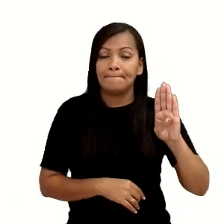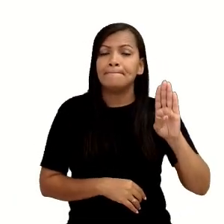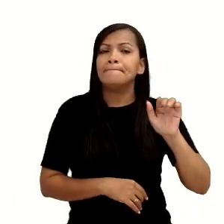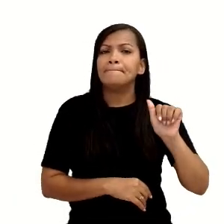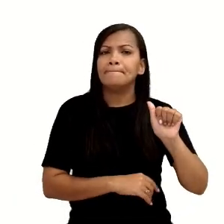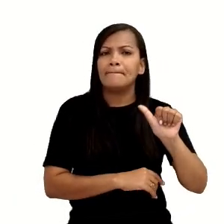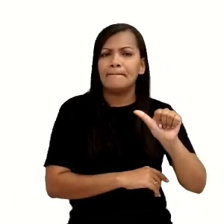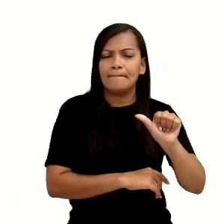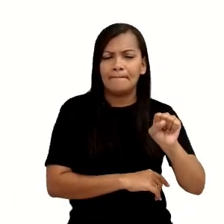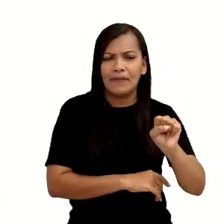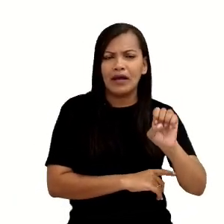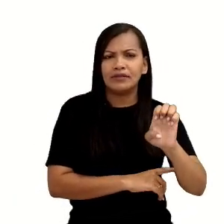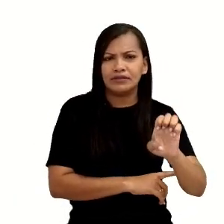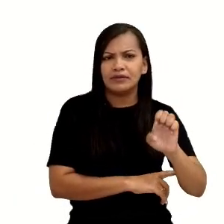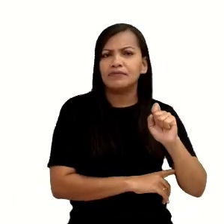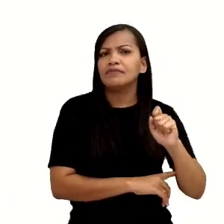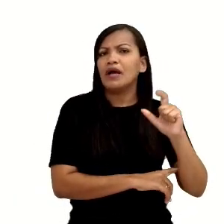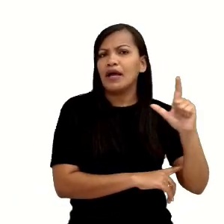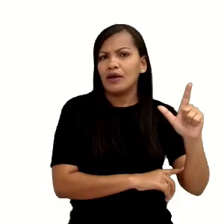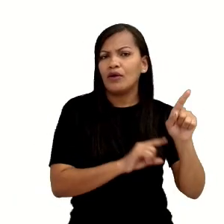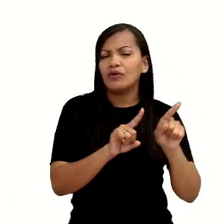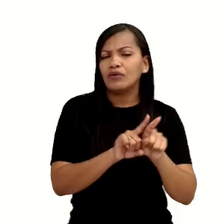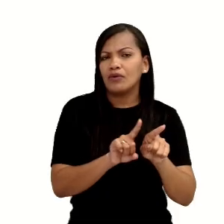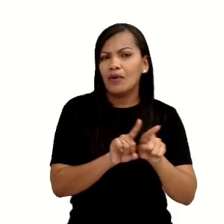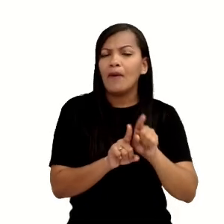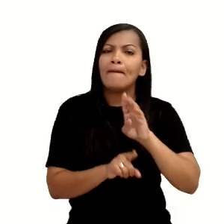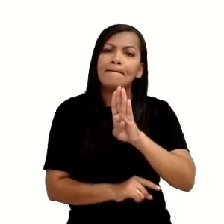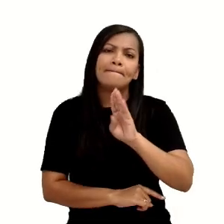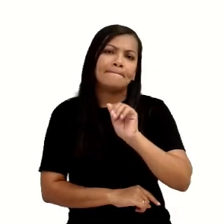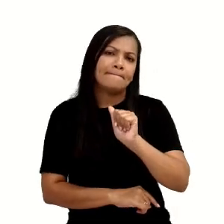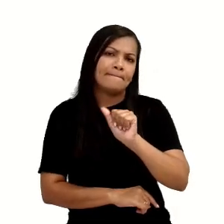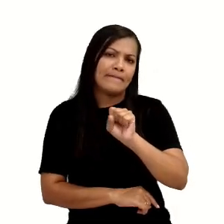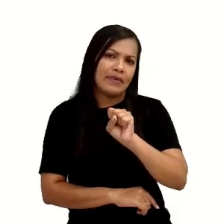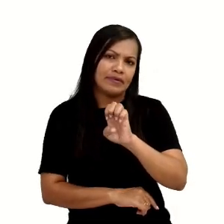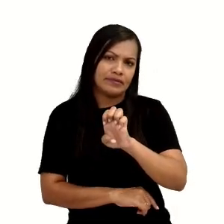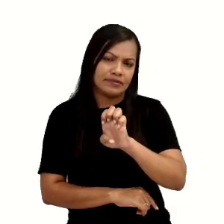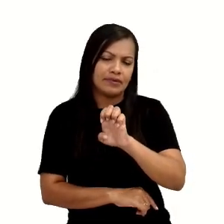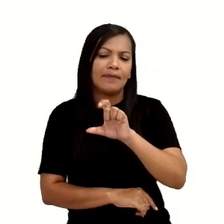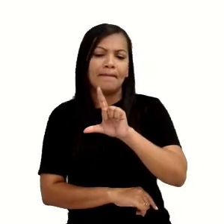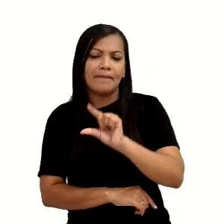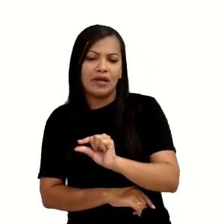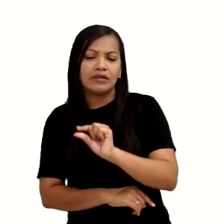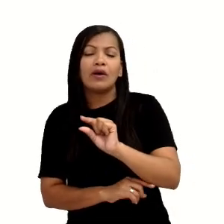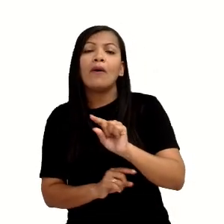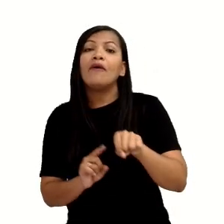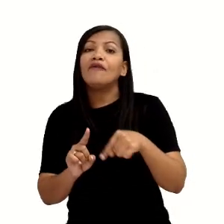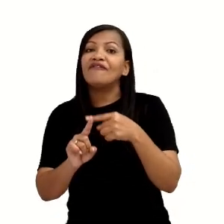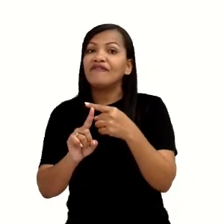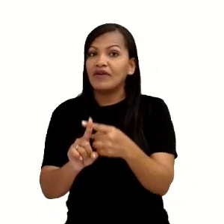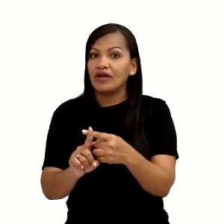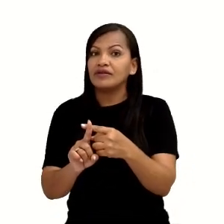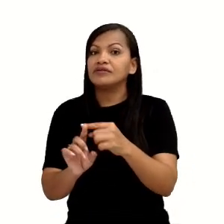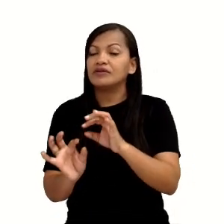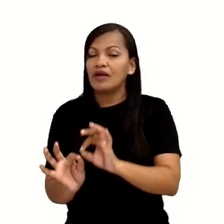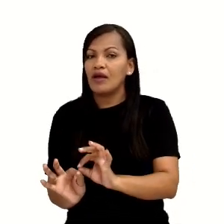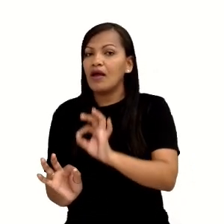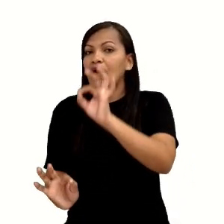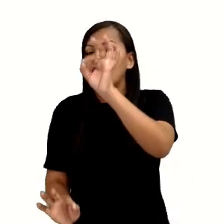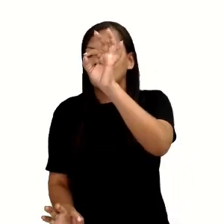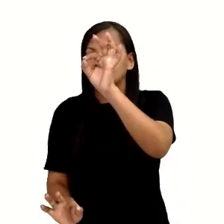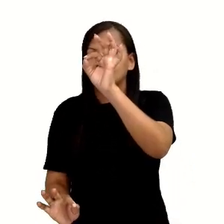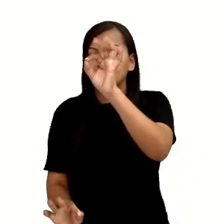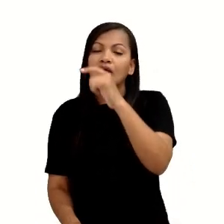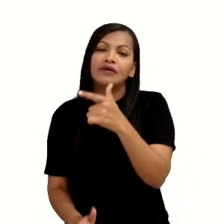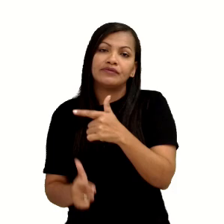precisar da base menor, que é esse B minúsculo, e eu vou precisar da altura. E olha os elementos no próprio trapézio.